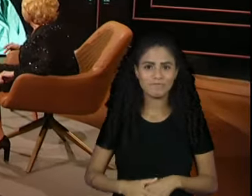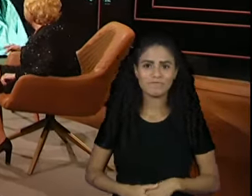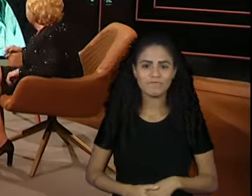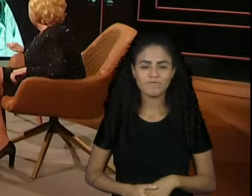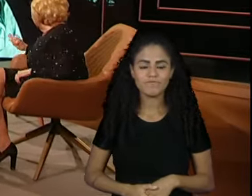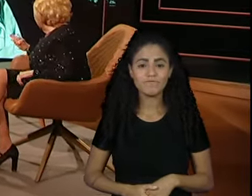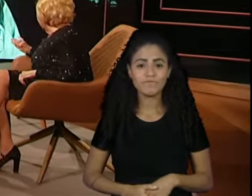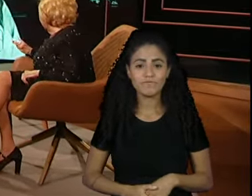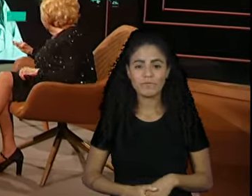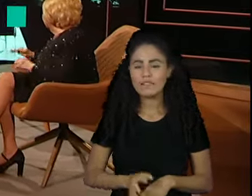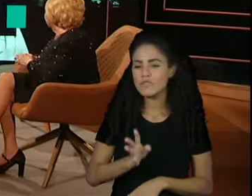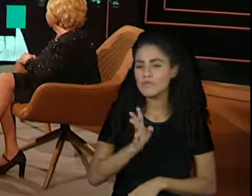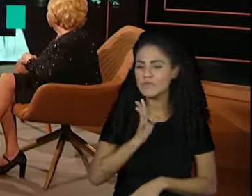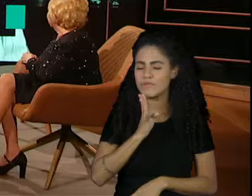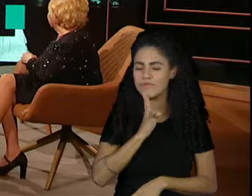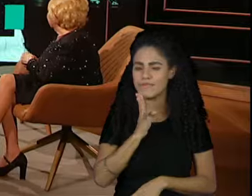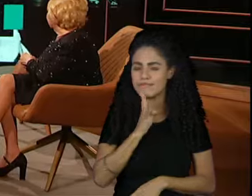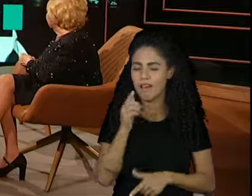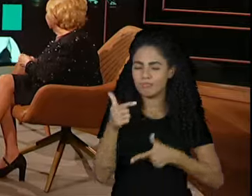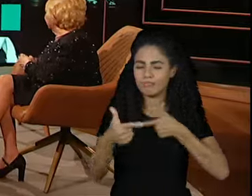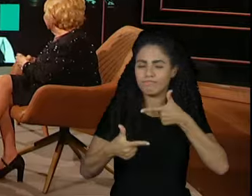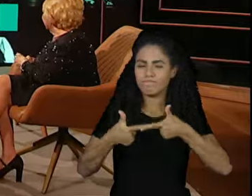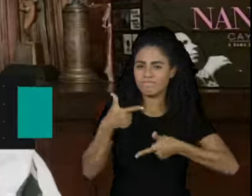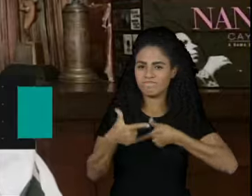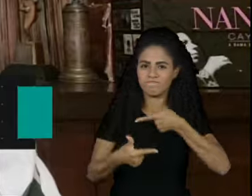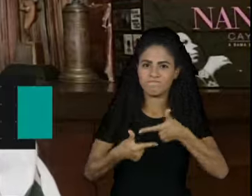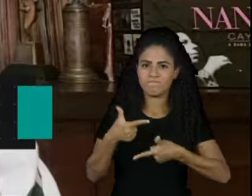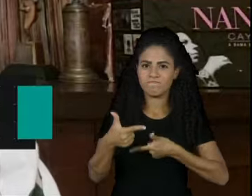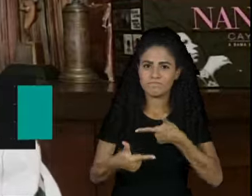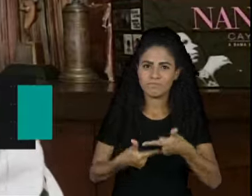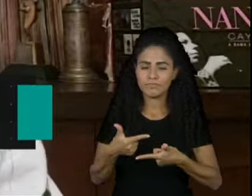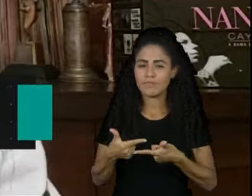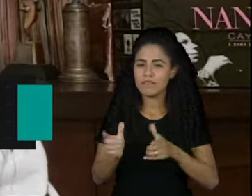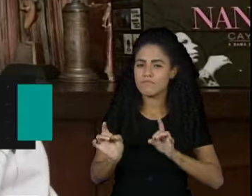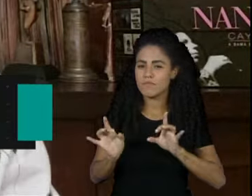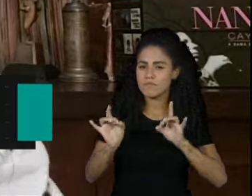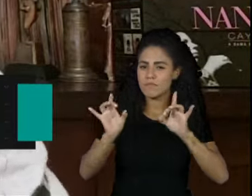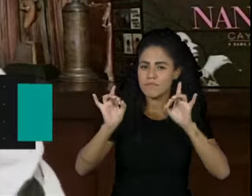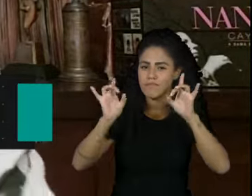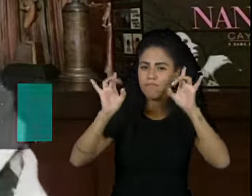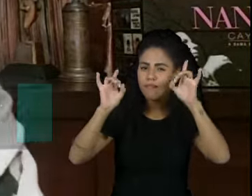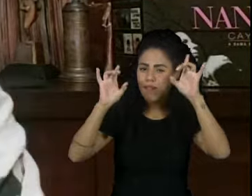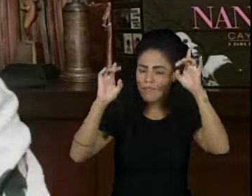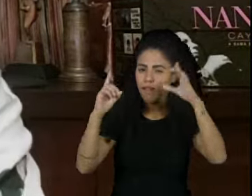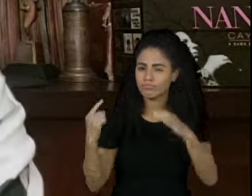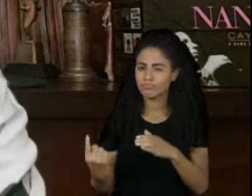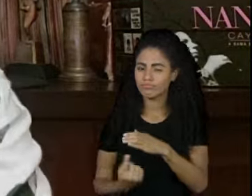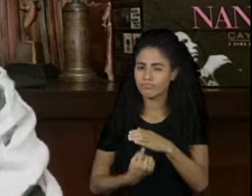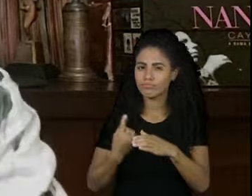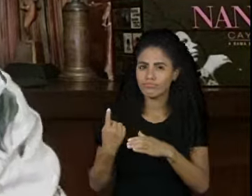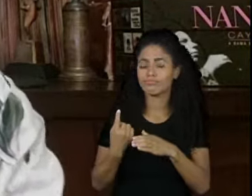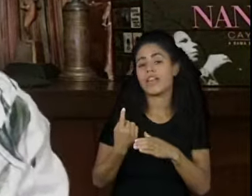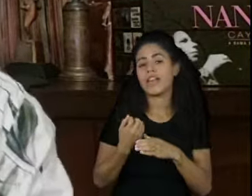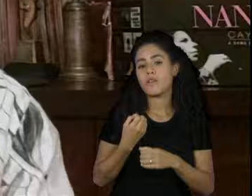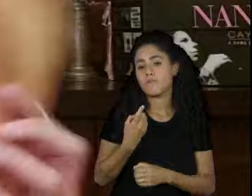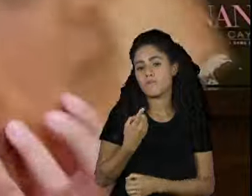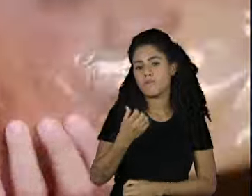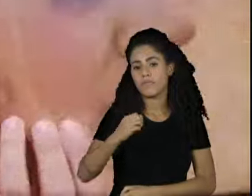o trabalho da Claudete Soares por causa de uns discos muito especiais que ela fez no final dos anos 60. Esses discos